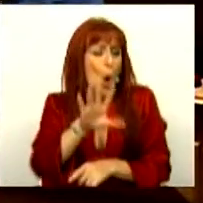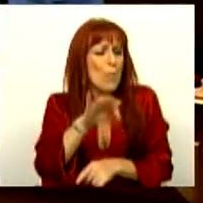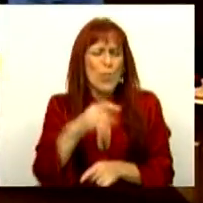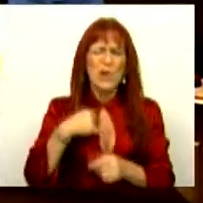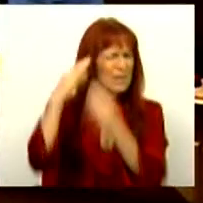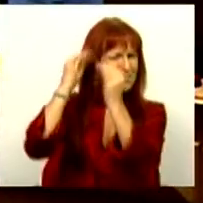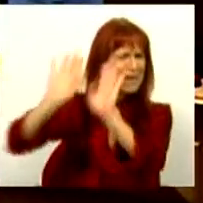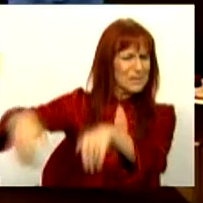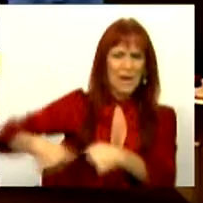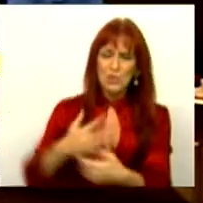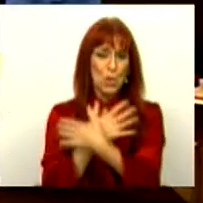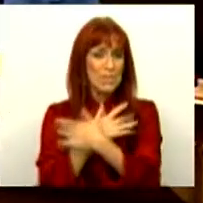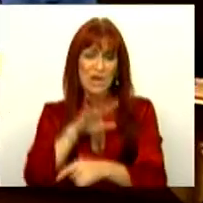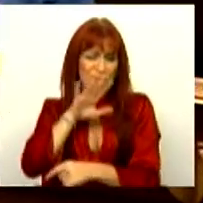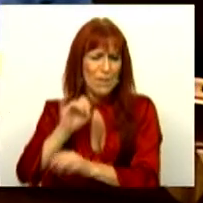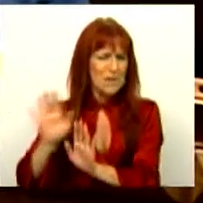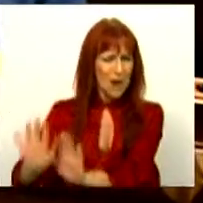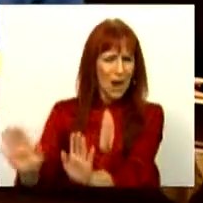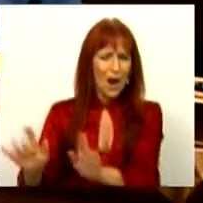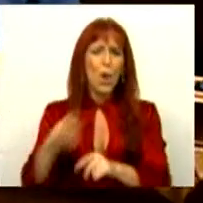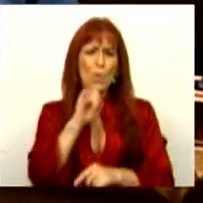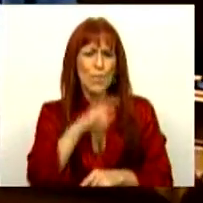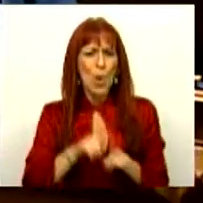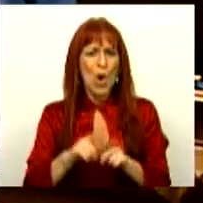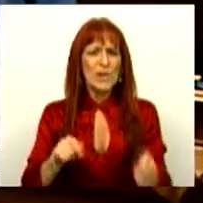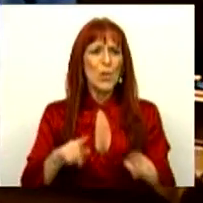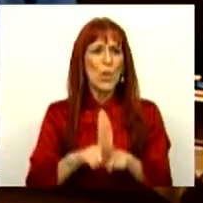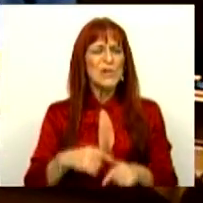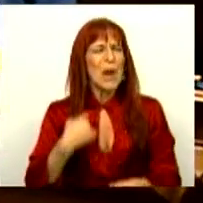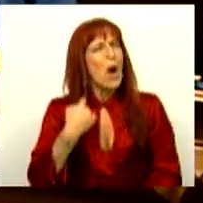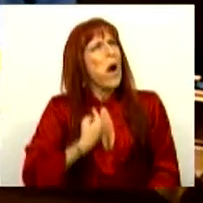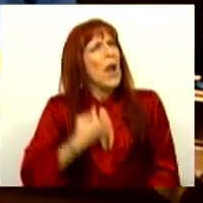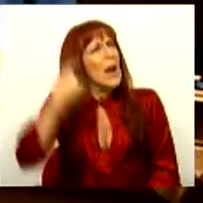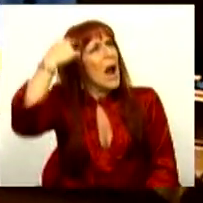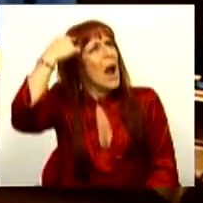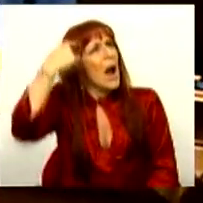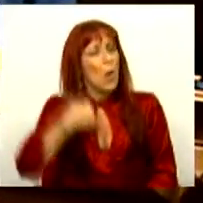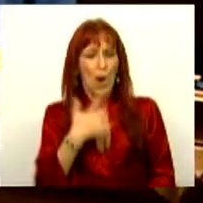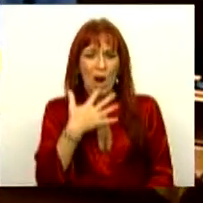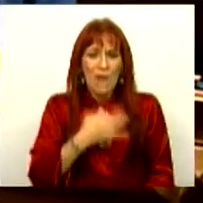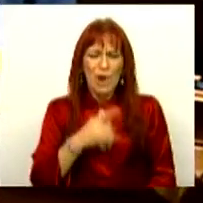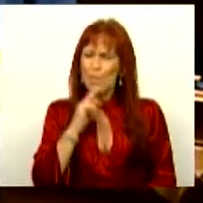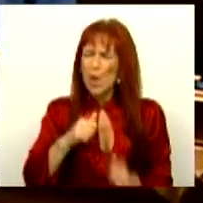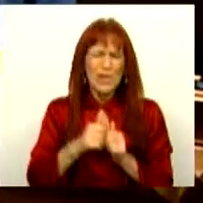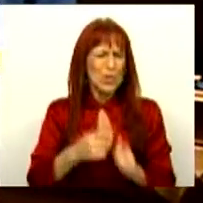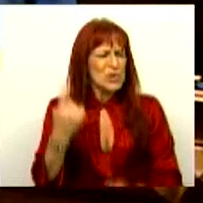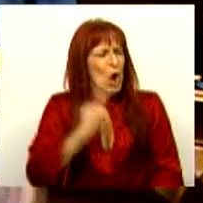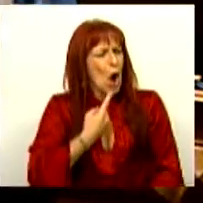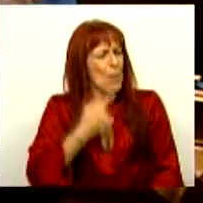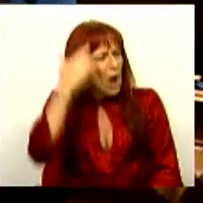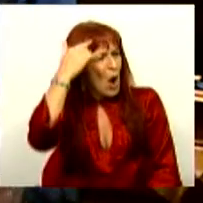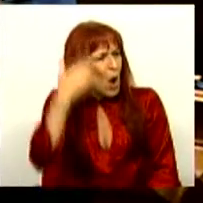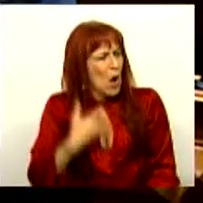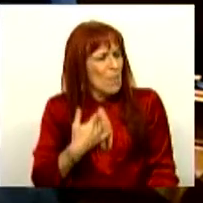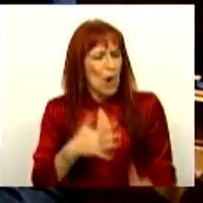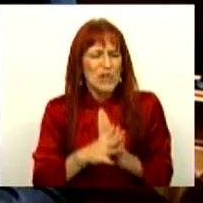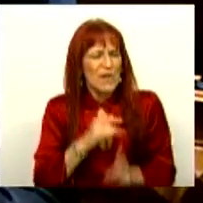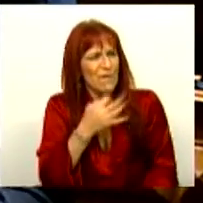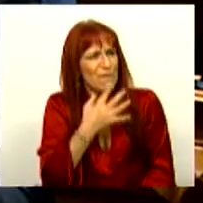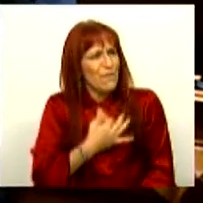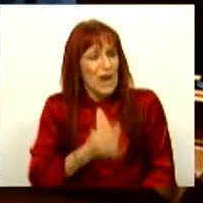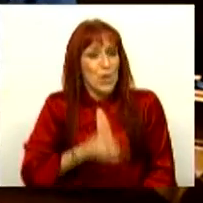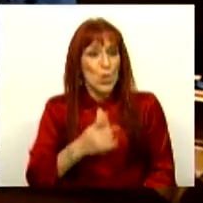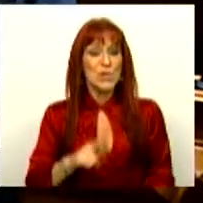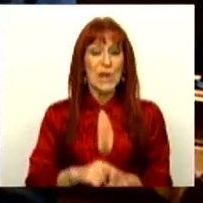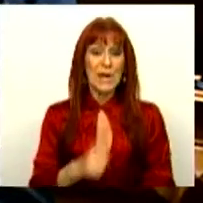me aconselhar com os meus amigos e familiares, que possa seguir os ditames da minha consciência ou da minha fé e que possa não seguir os ditames da minha consciência ou da minha fé.